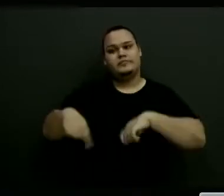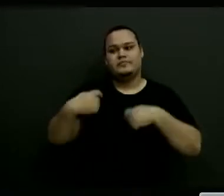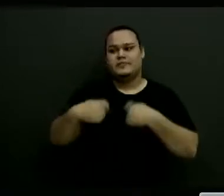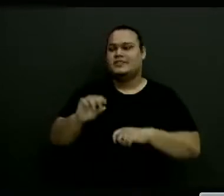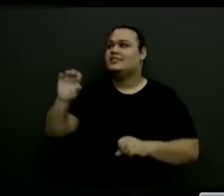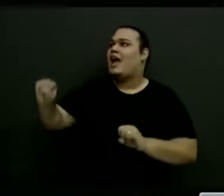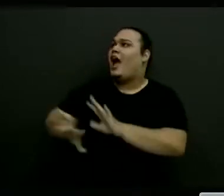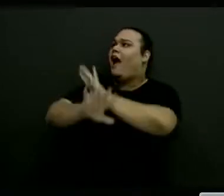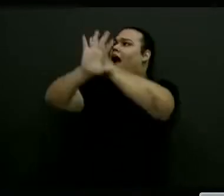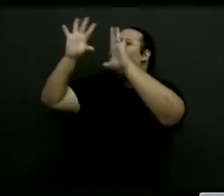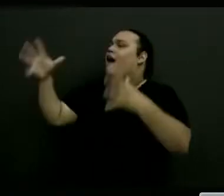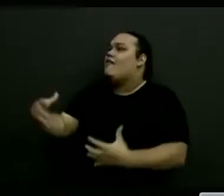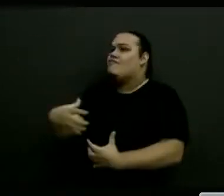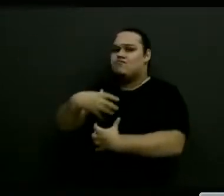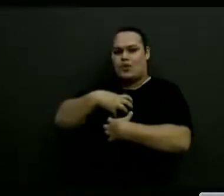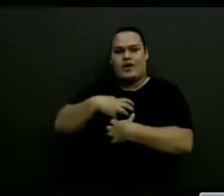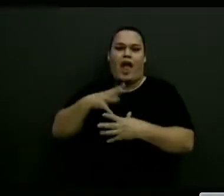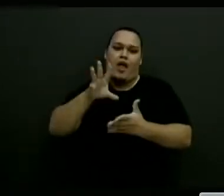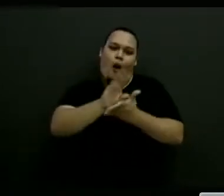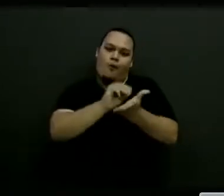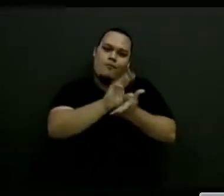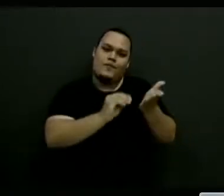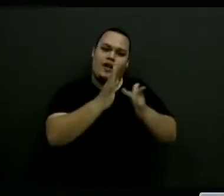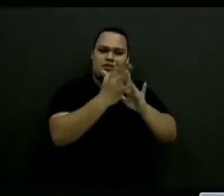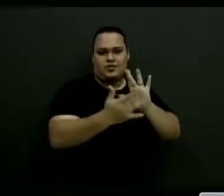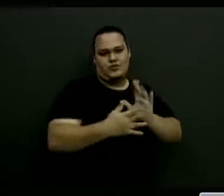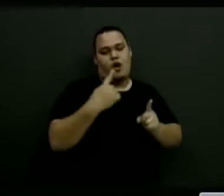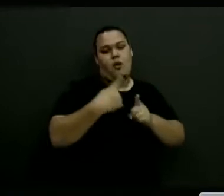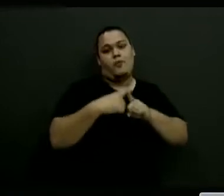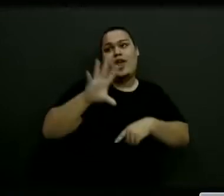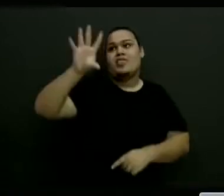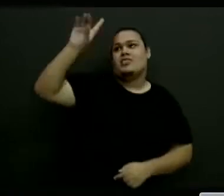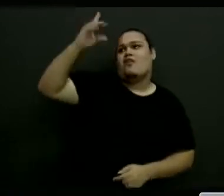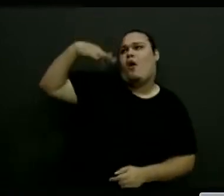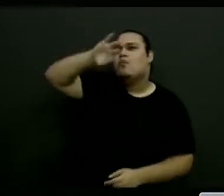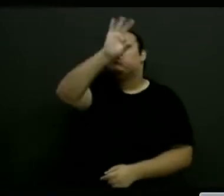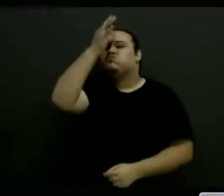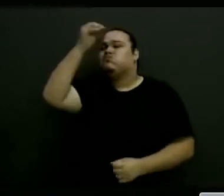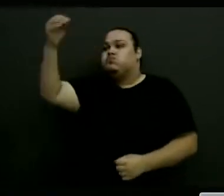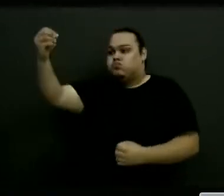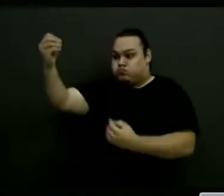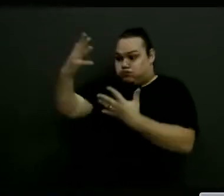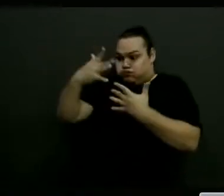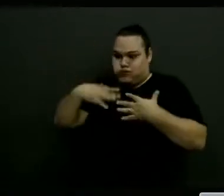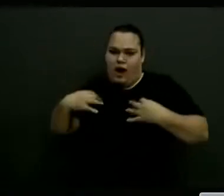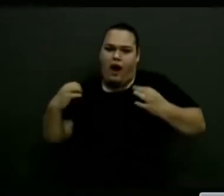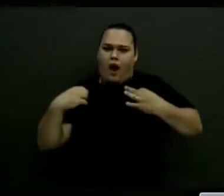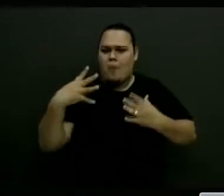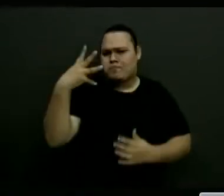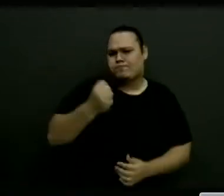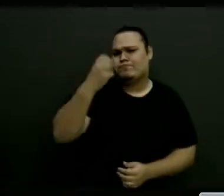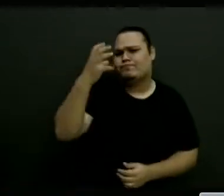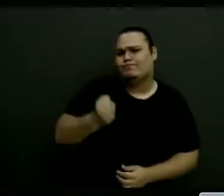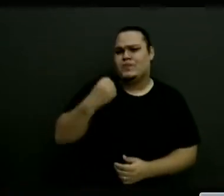outra. Sua roupa se tornou branca e tão branca como nenhum sabão